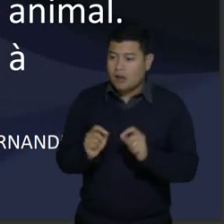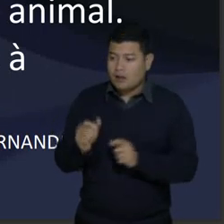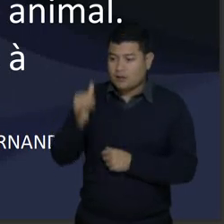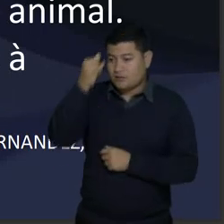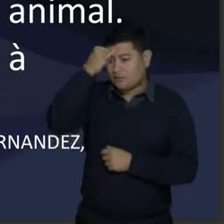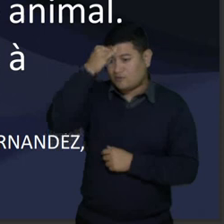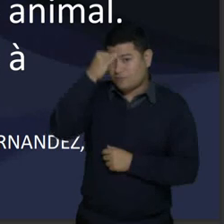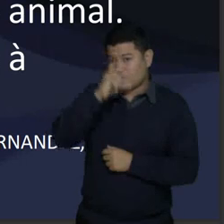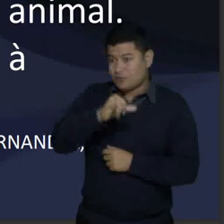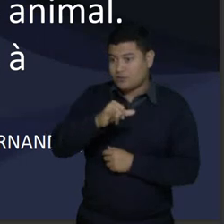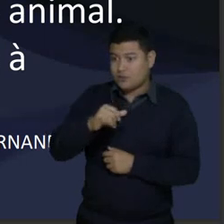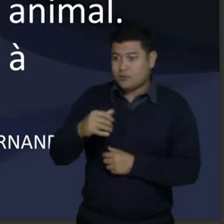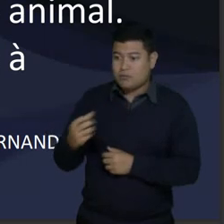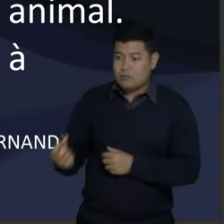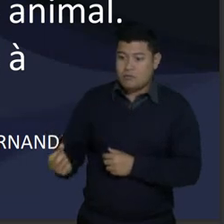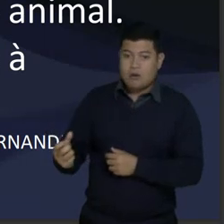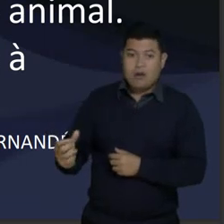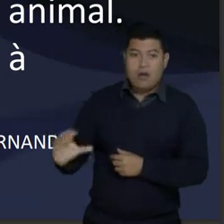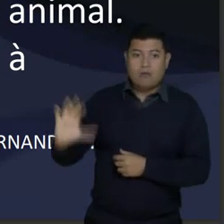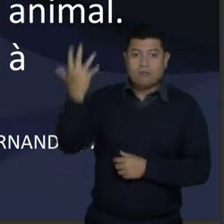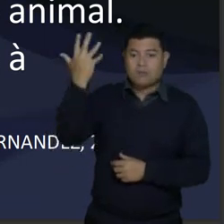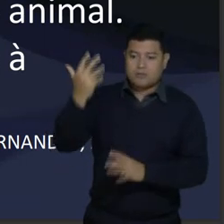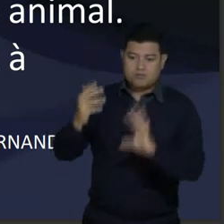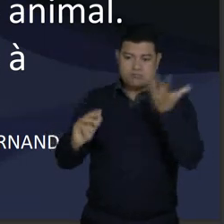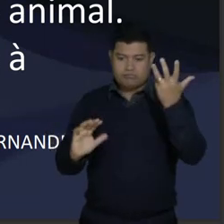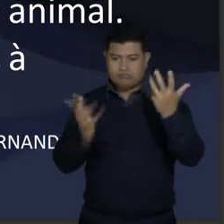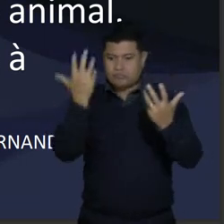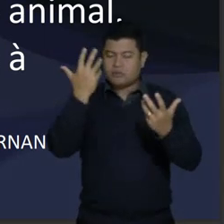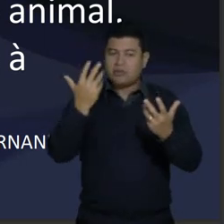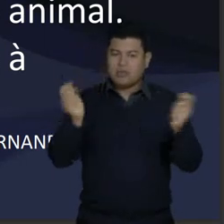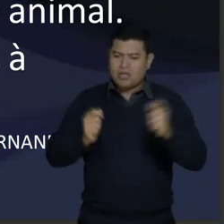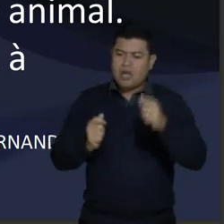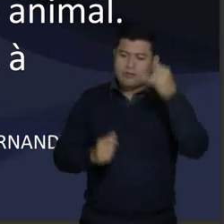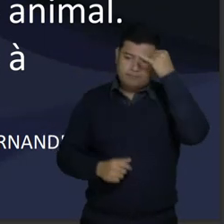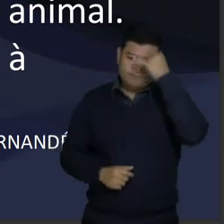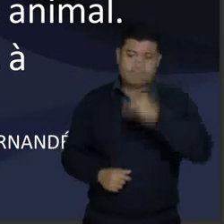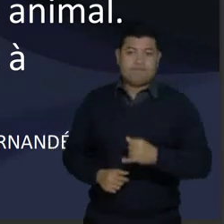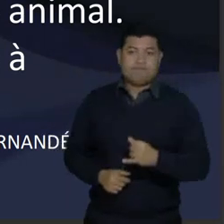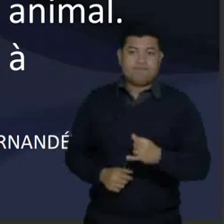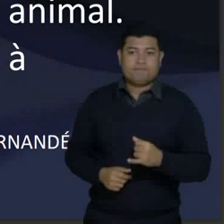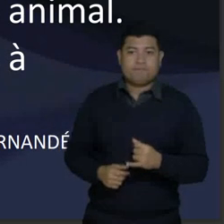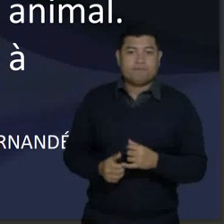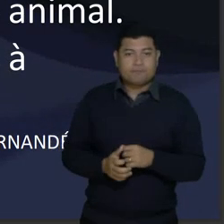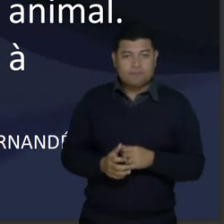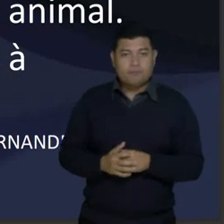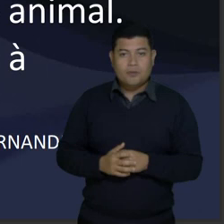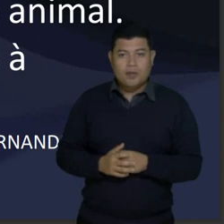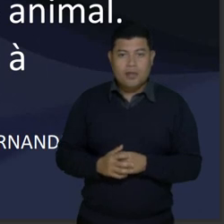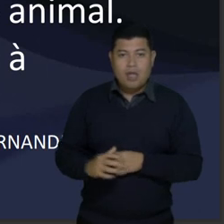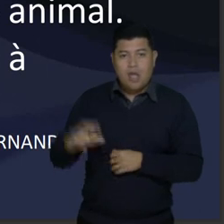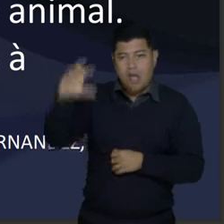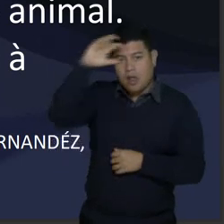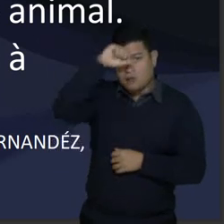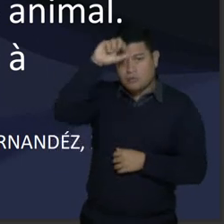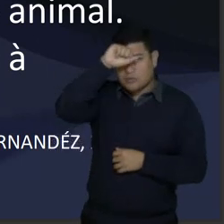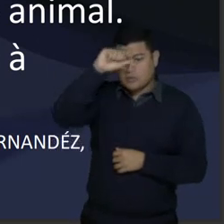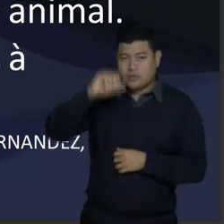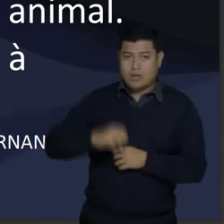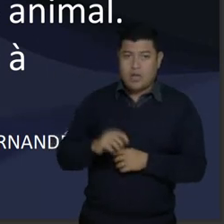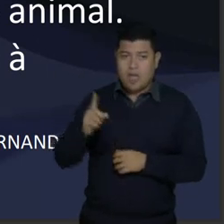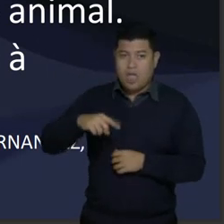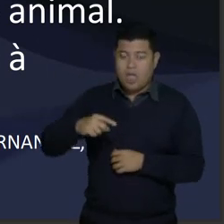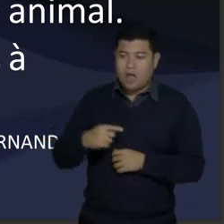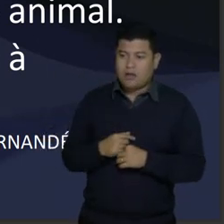eles apareçam a aprendizagem não é um meio para se obter outra